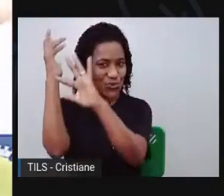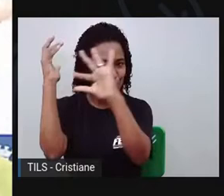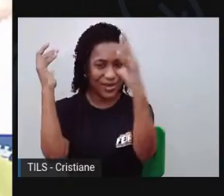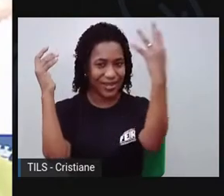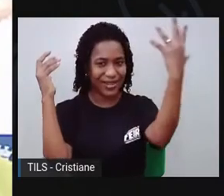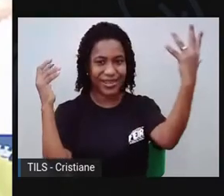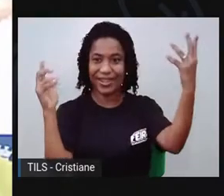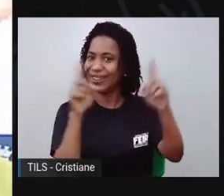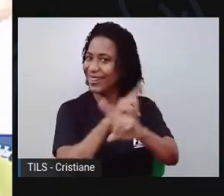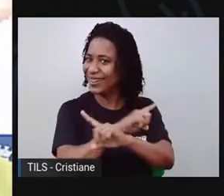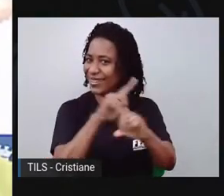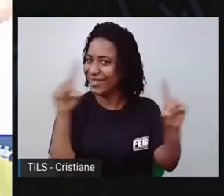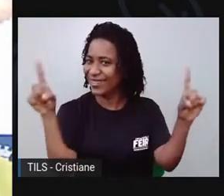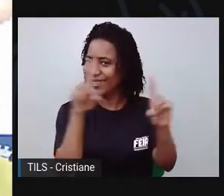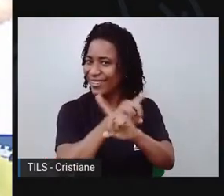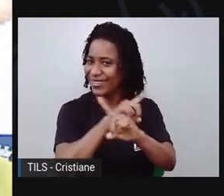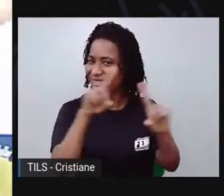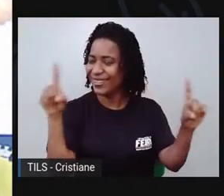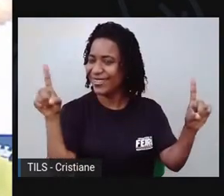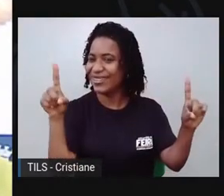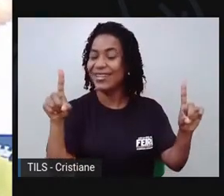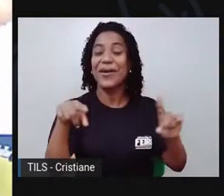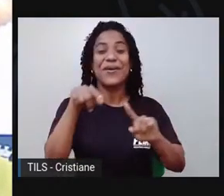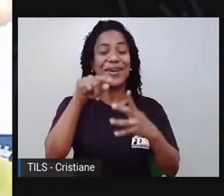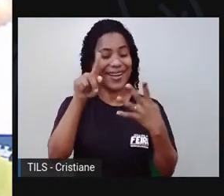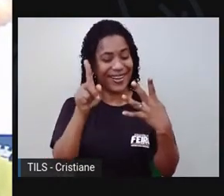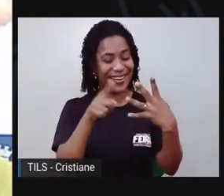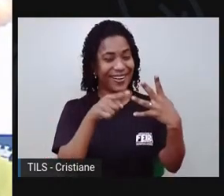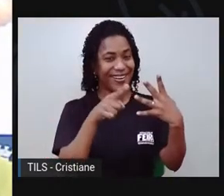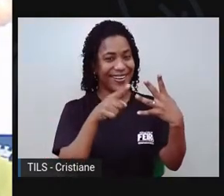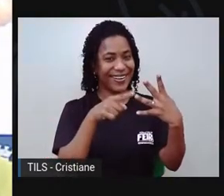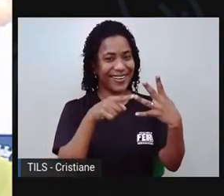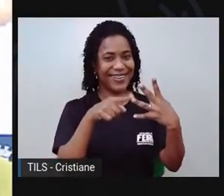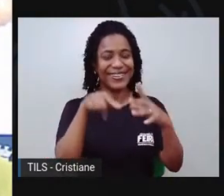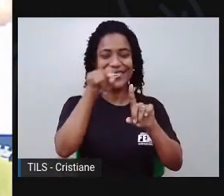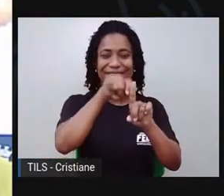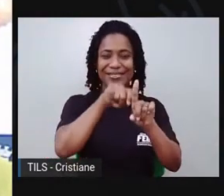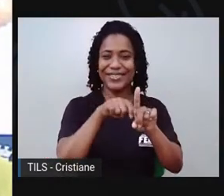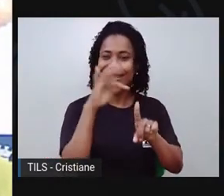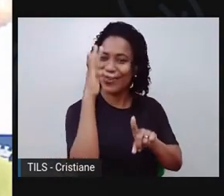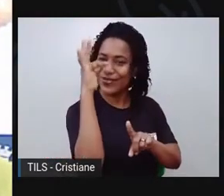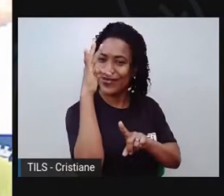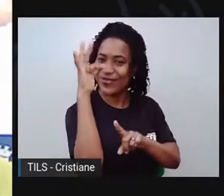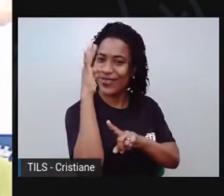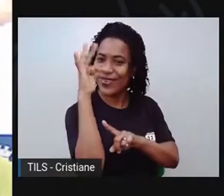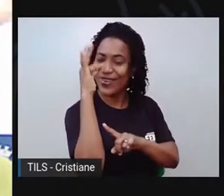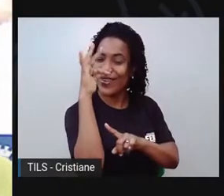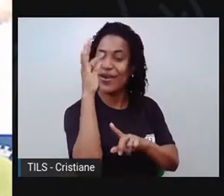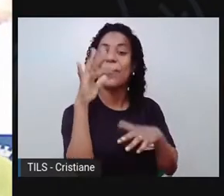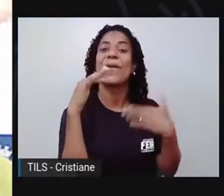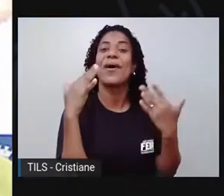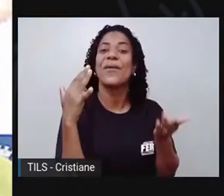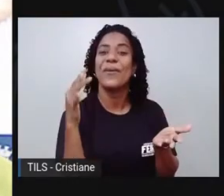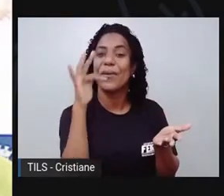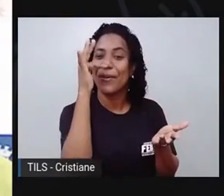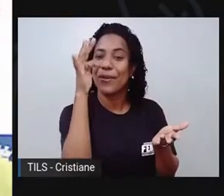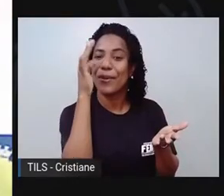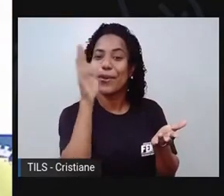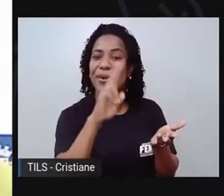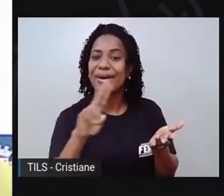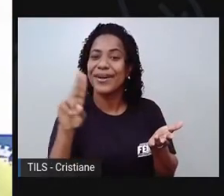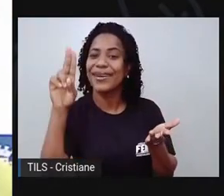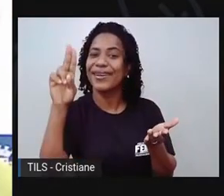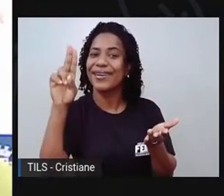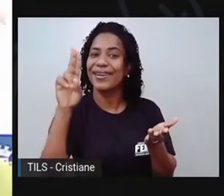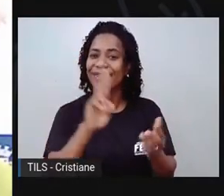Não. É o mês das flores. Qual que é a estação do ano que temos flores? É